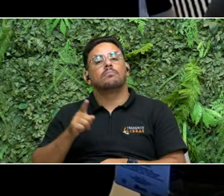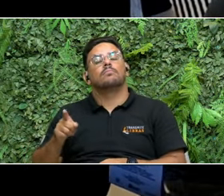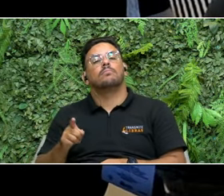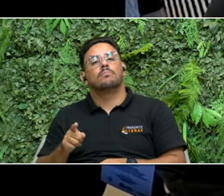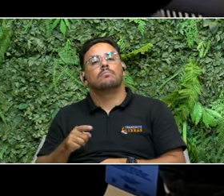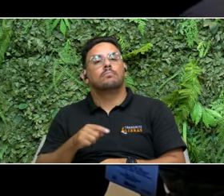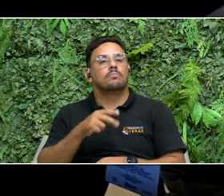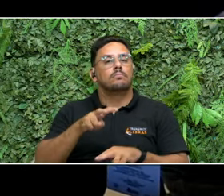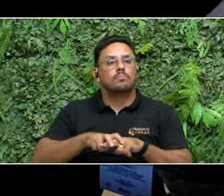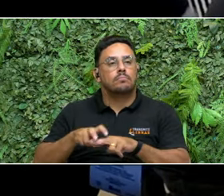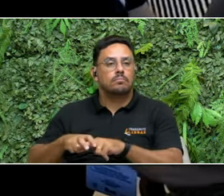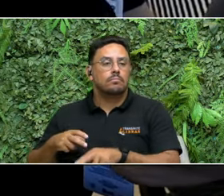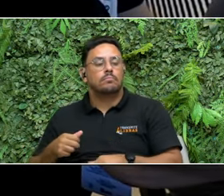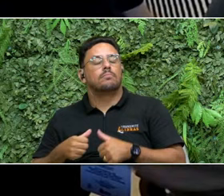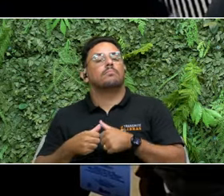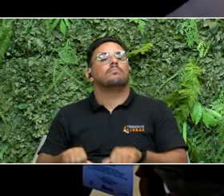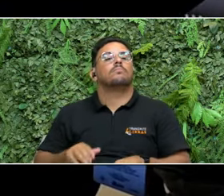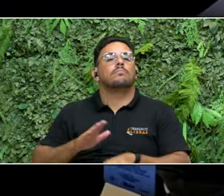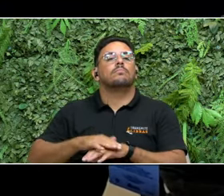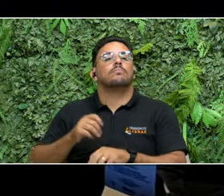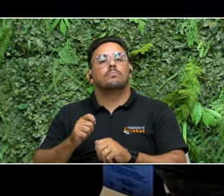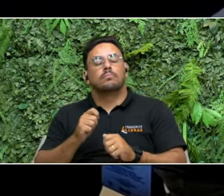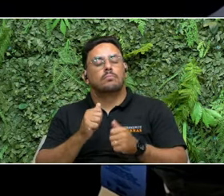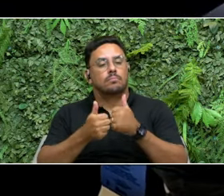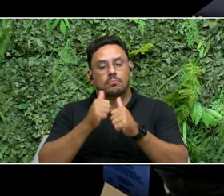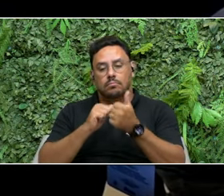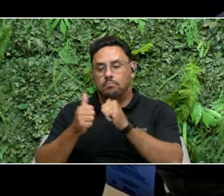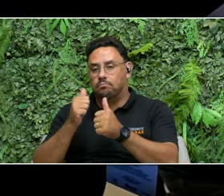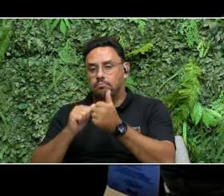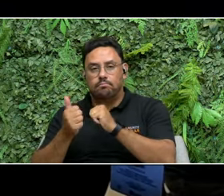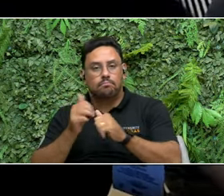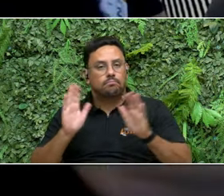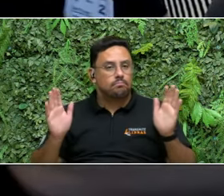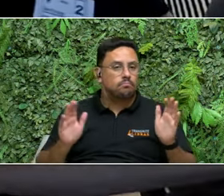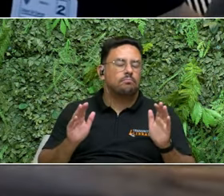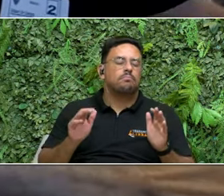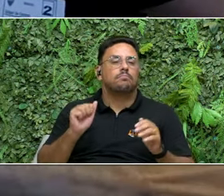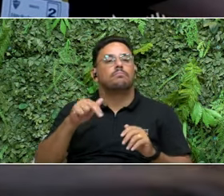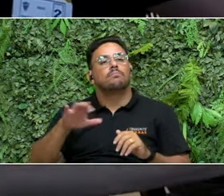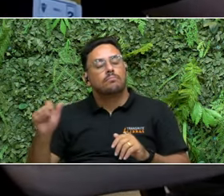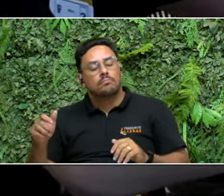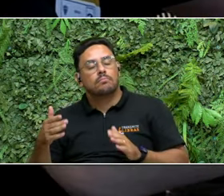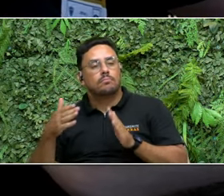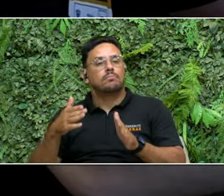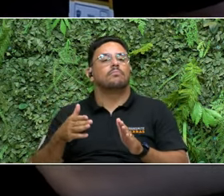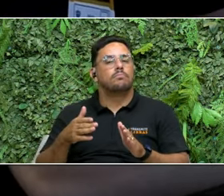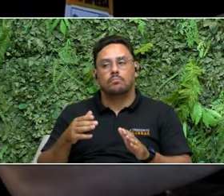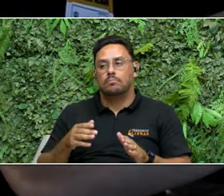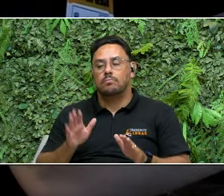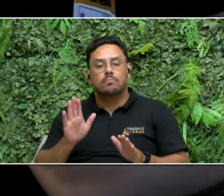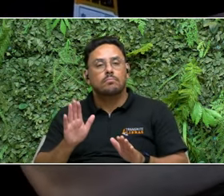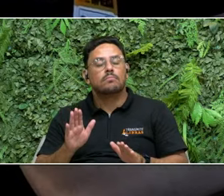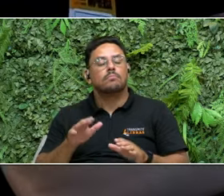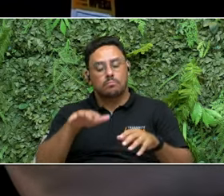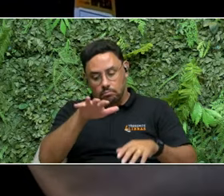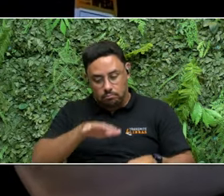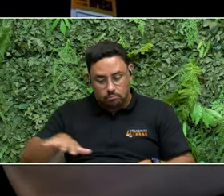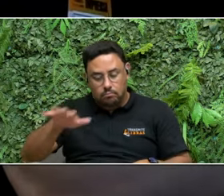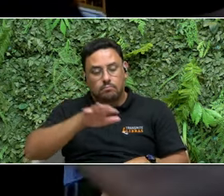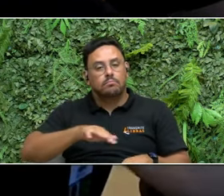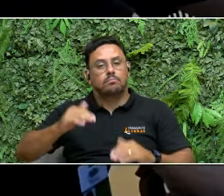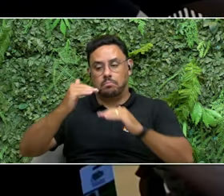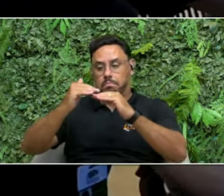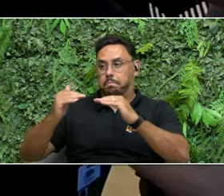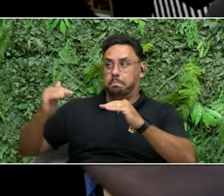por ali que ninguém vai sentar o pessoal fica mais tempo nos Bares devem estar ali no anel ou chegando um pouquinho mais tarde mas nos setores